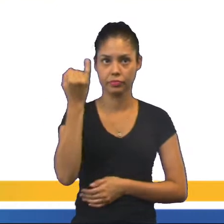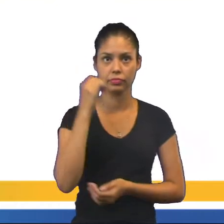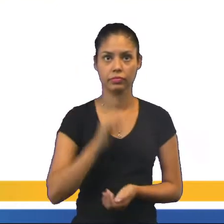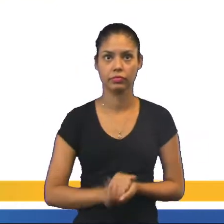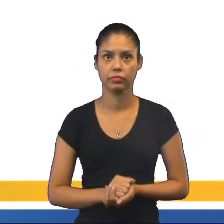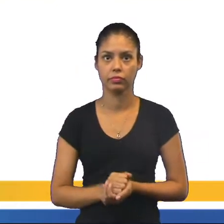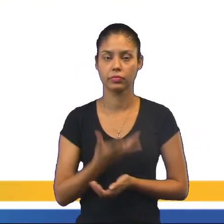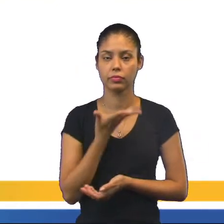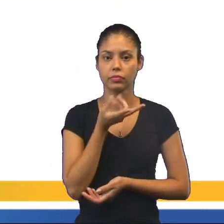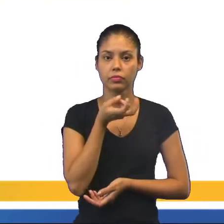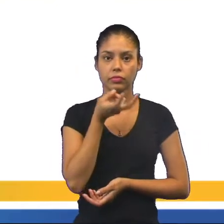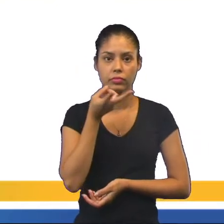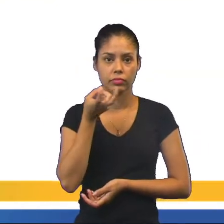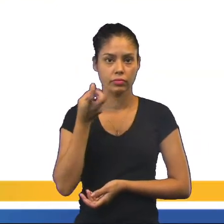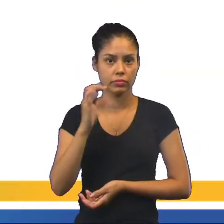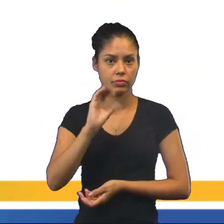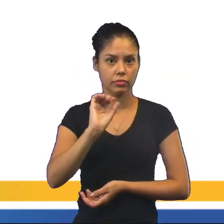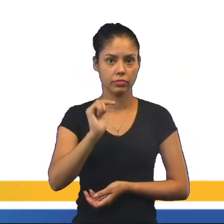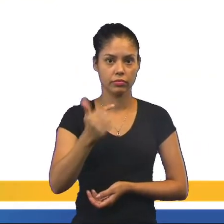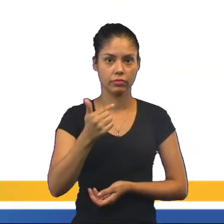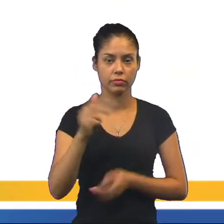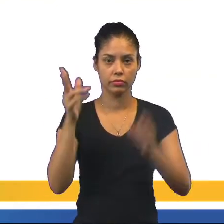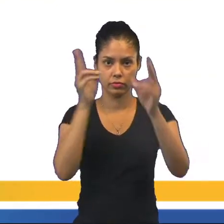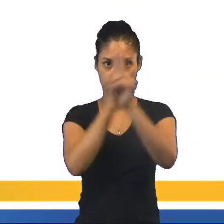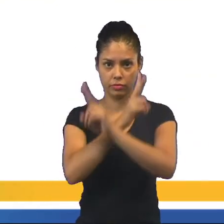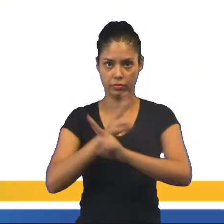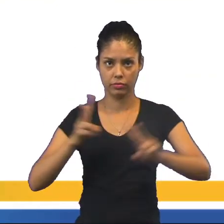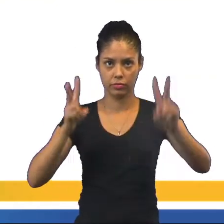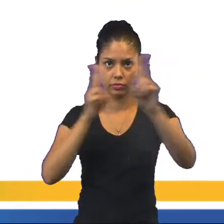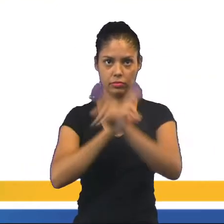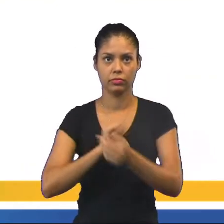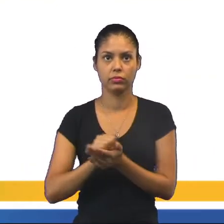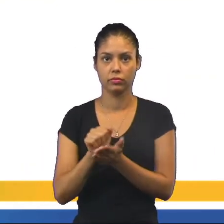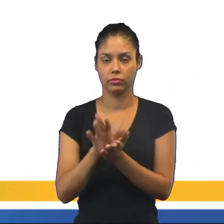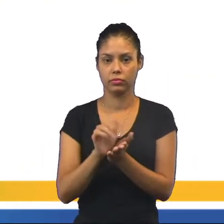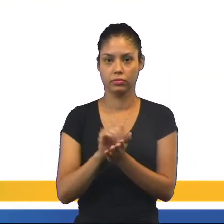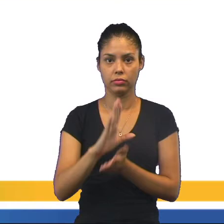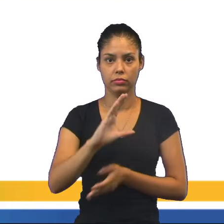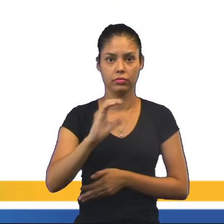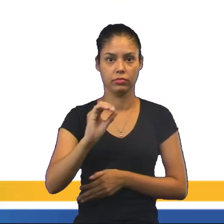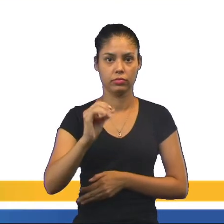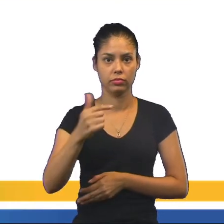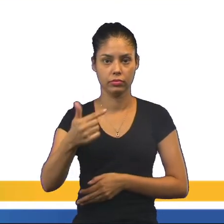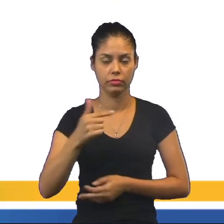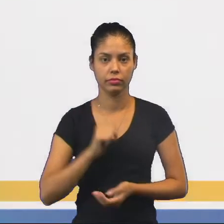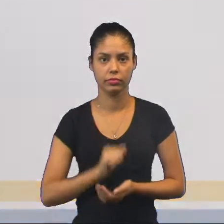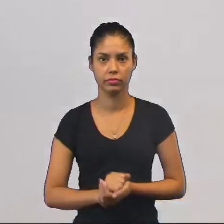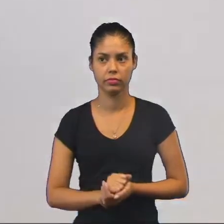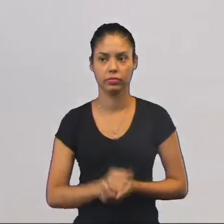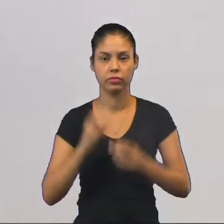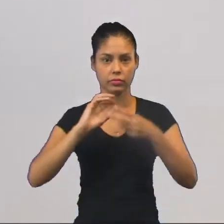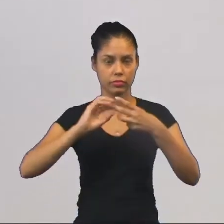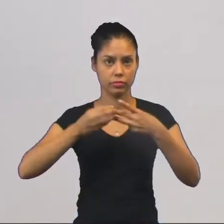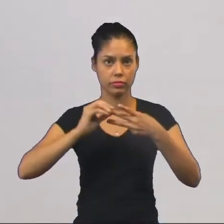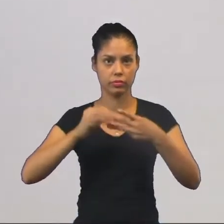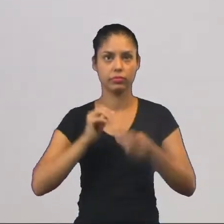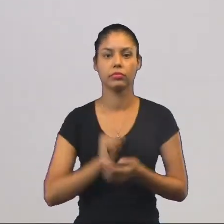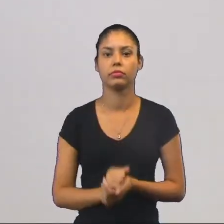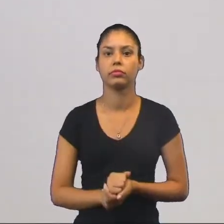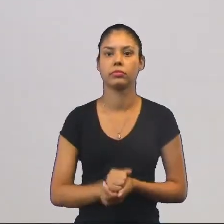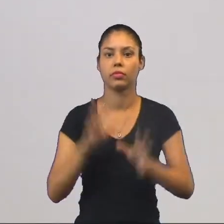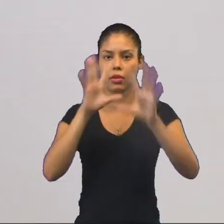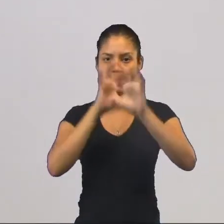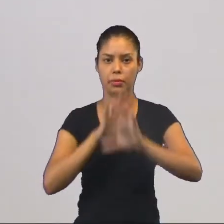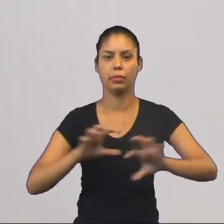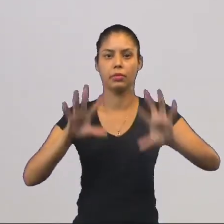aí de absorver o oxigênio do ar e de eliminar o gás carbônico retirado das células. Porque esse